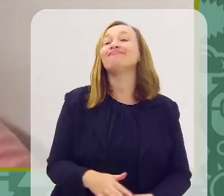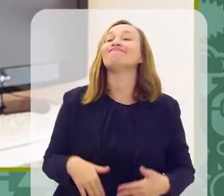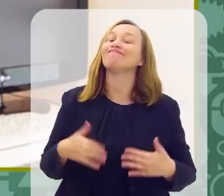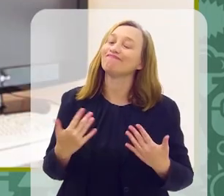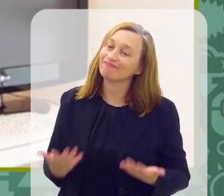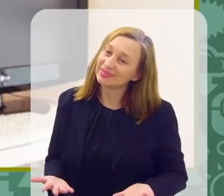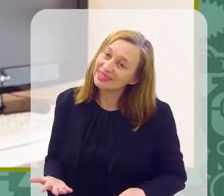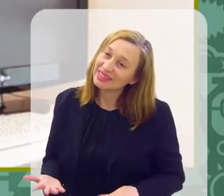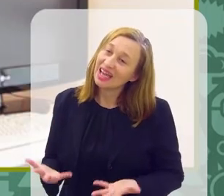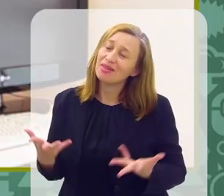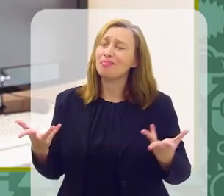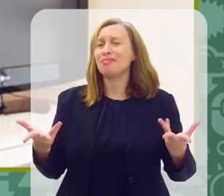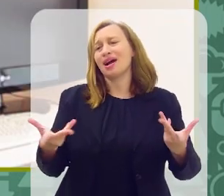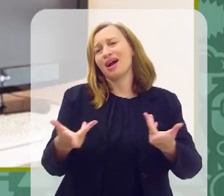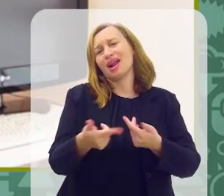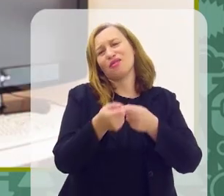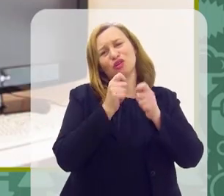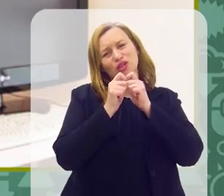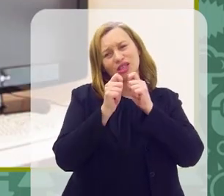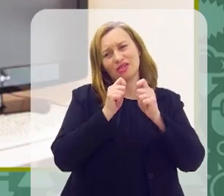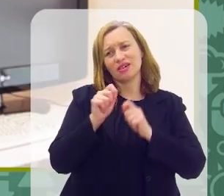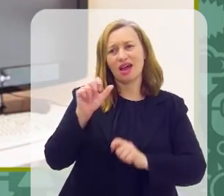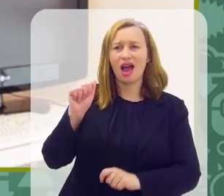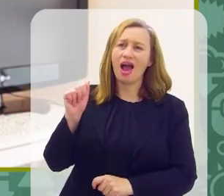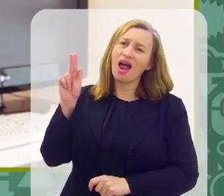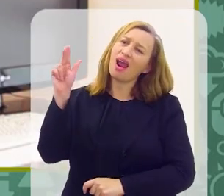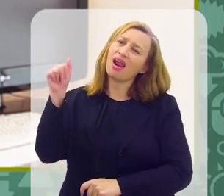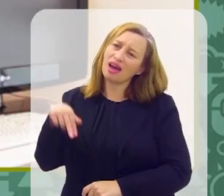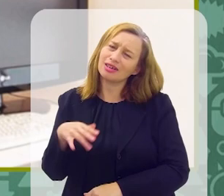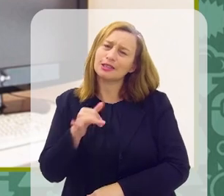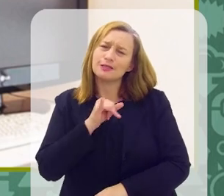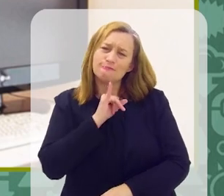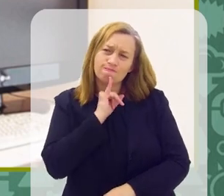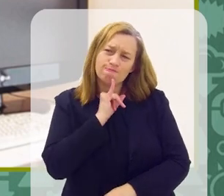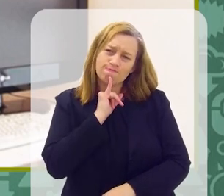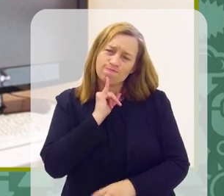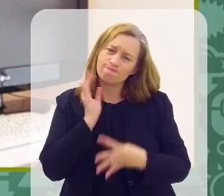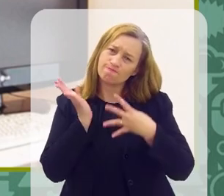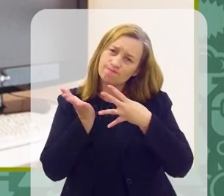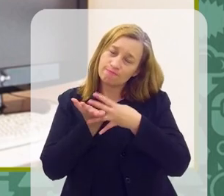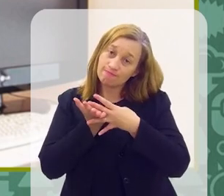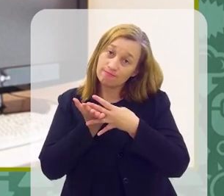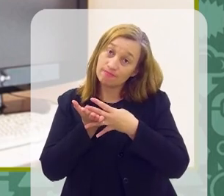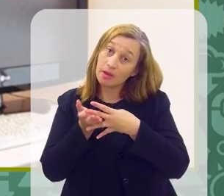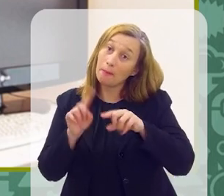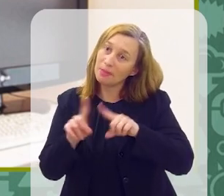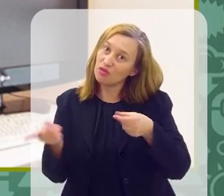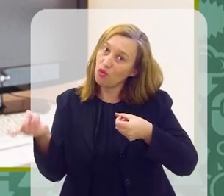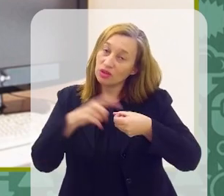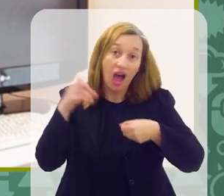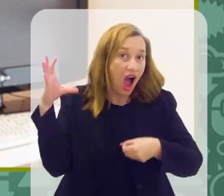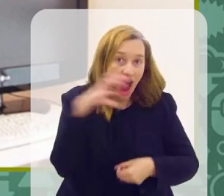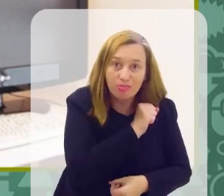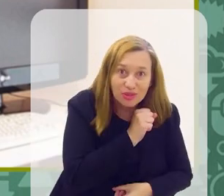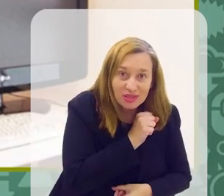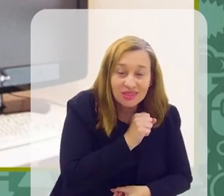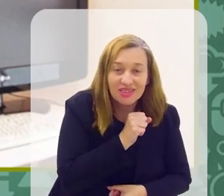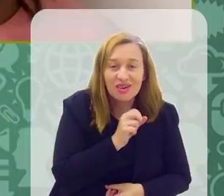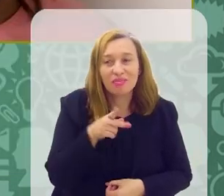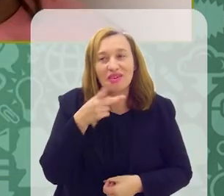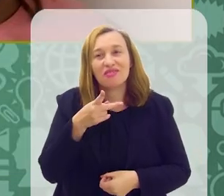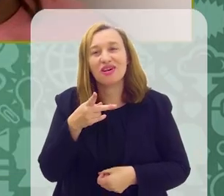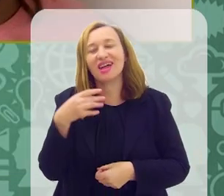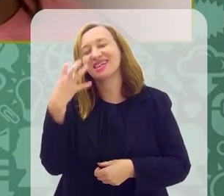respeitosas. Ai, Alan, que entrevista deliciosa. Infelizmente, eu vou ter que fazer um breve intervalo, mas eu vou